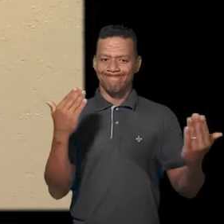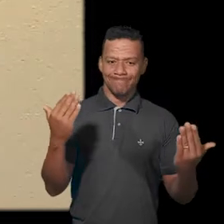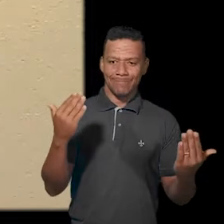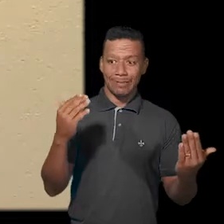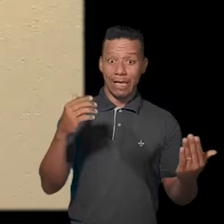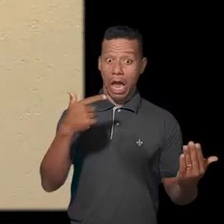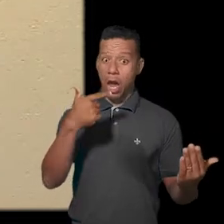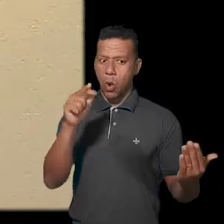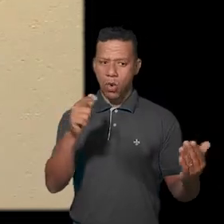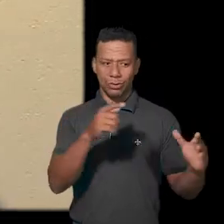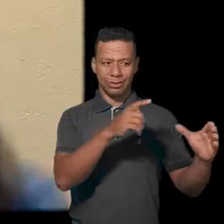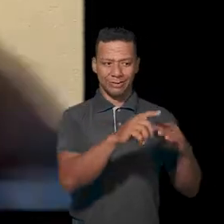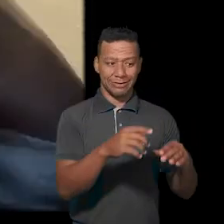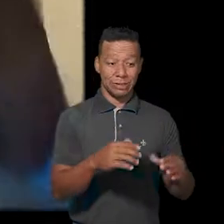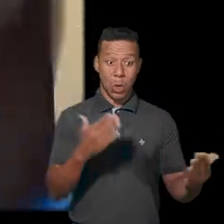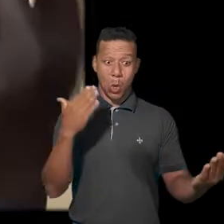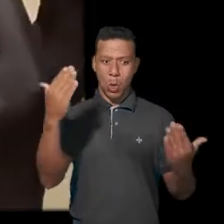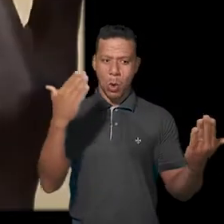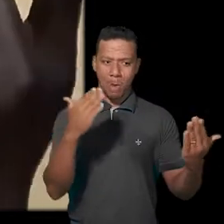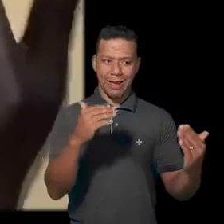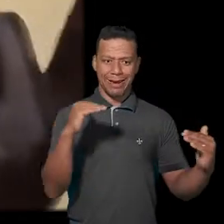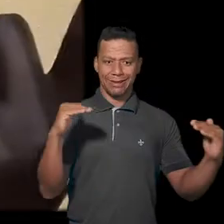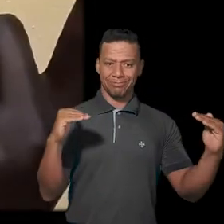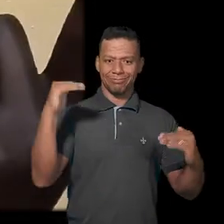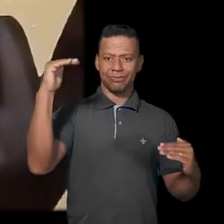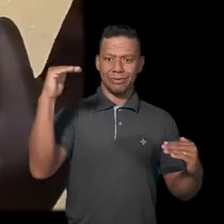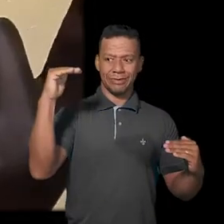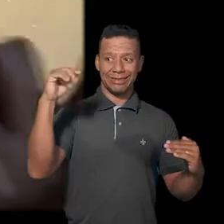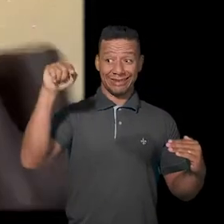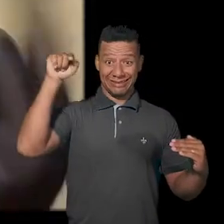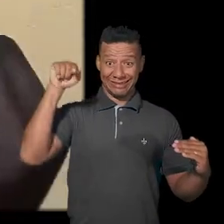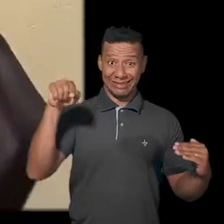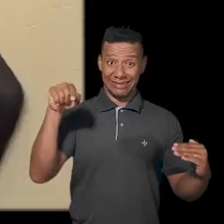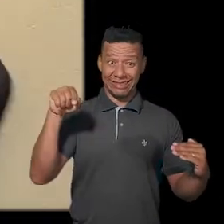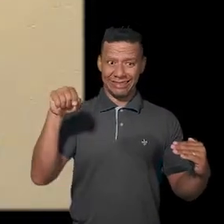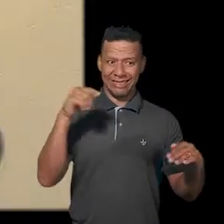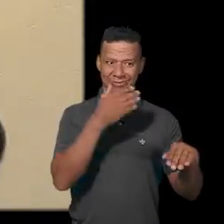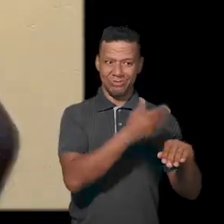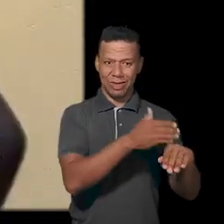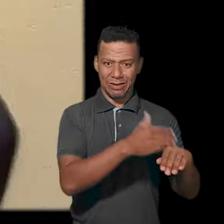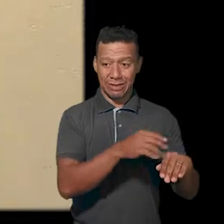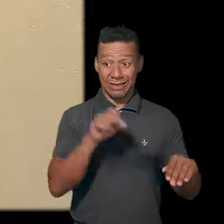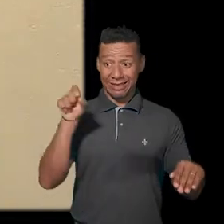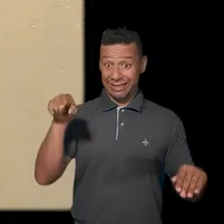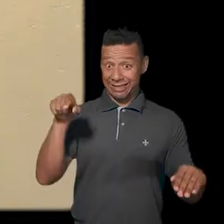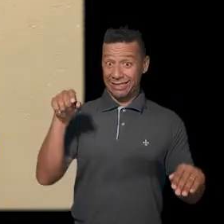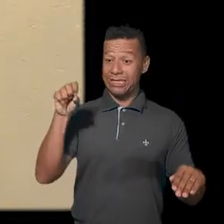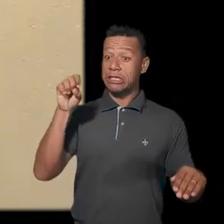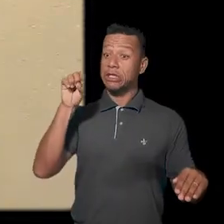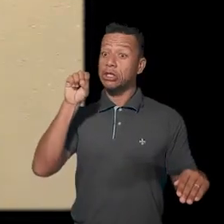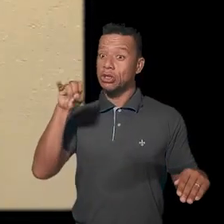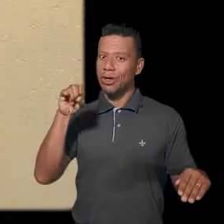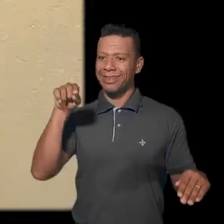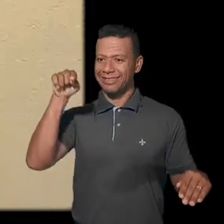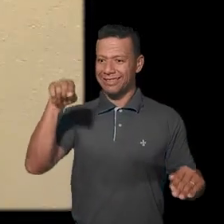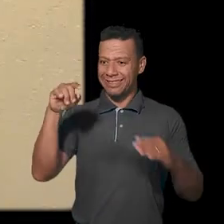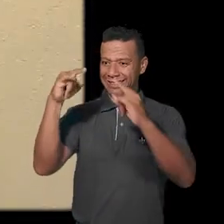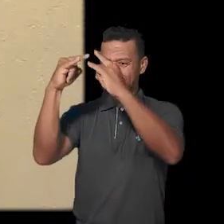de treino, que eu achei superior ao da Juve, é o centro de treinamento do Cirque du